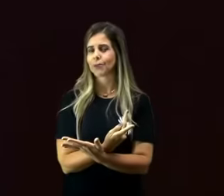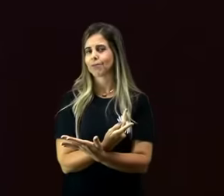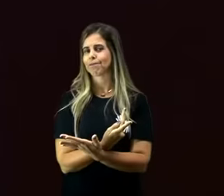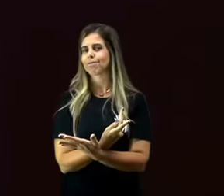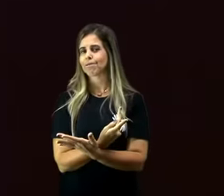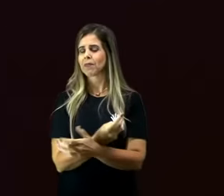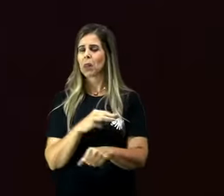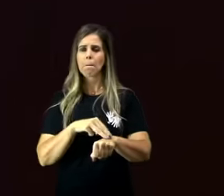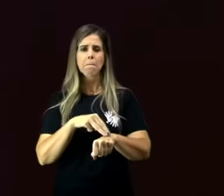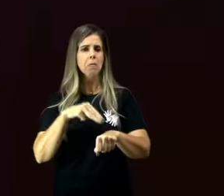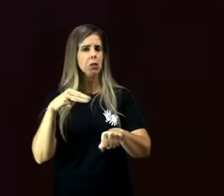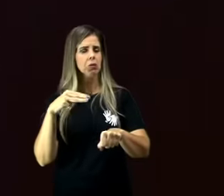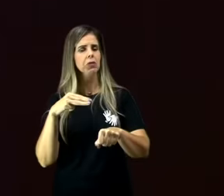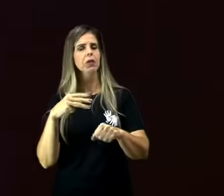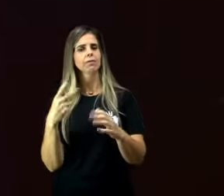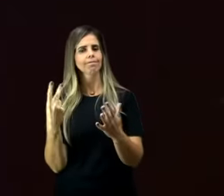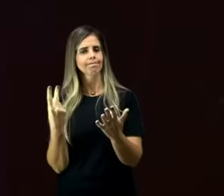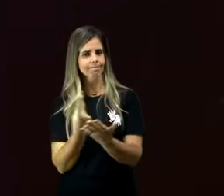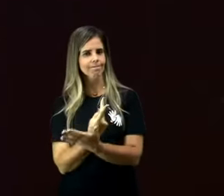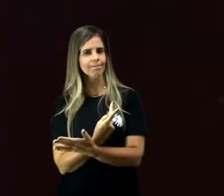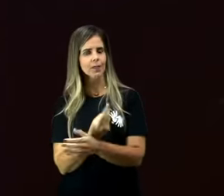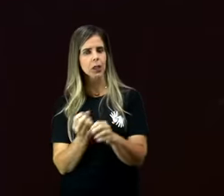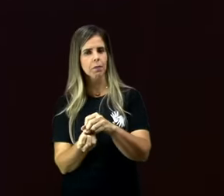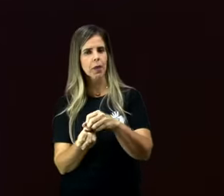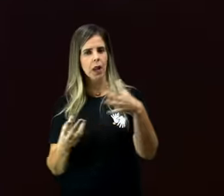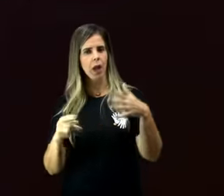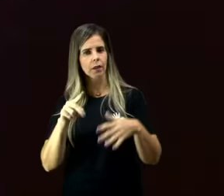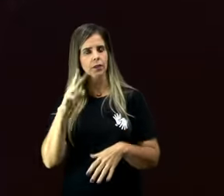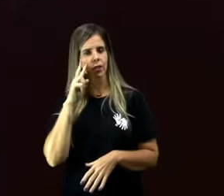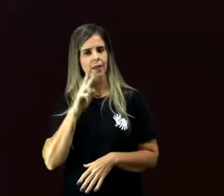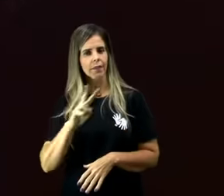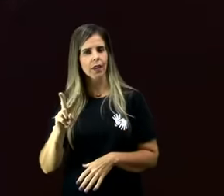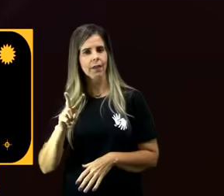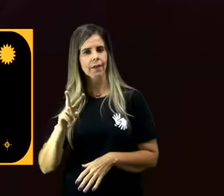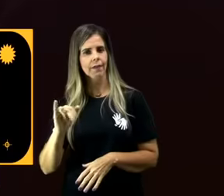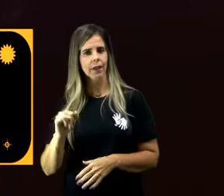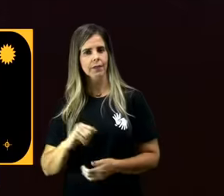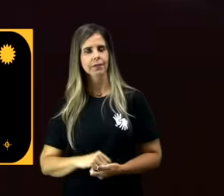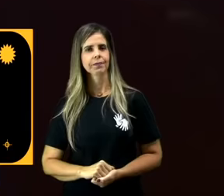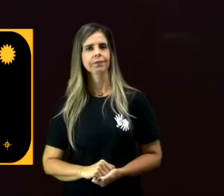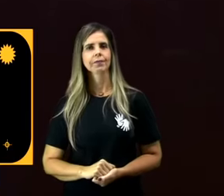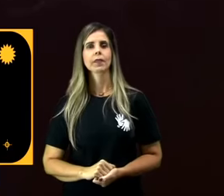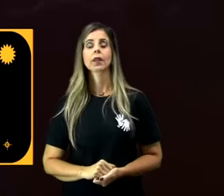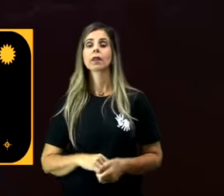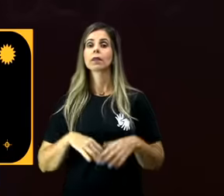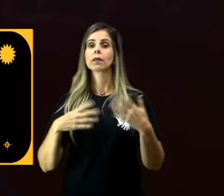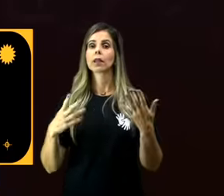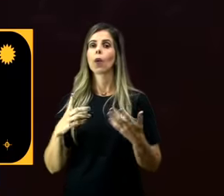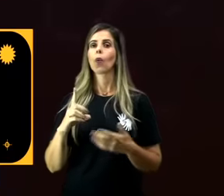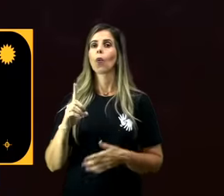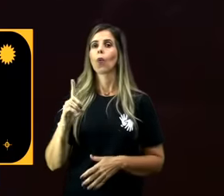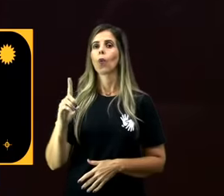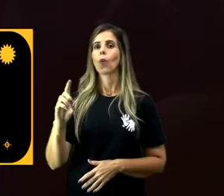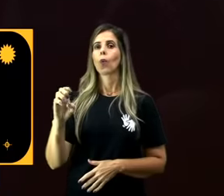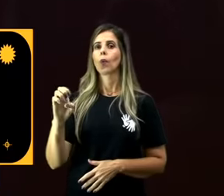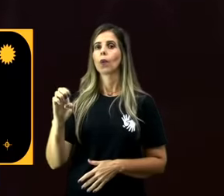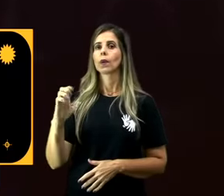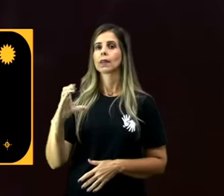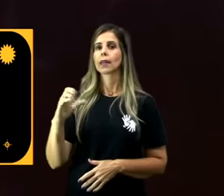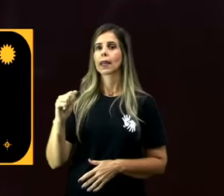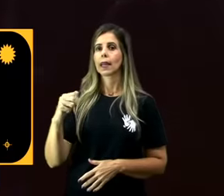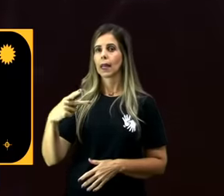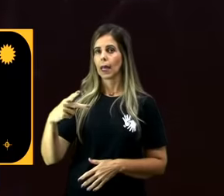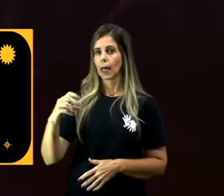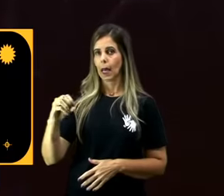você. Bota o texto aí para mim. Lá em Decápolis, o homem começou a pregar o que Jesus tinha feito. A Bíblia diz